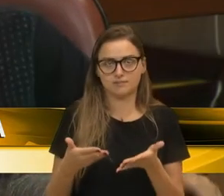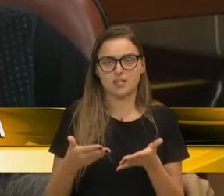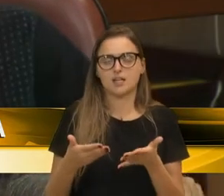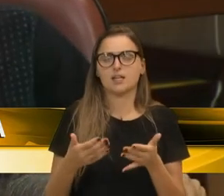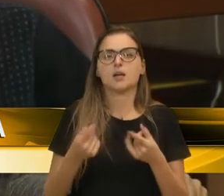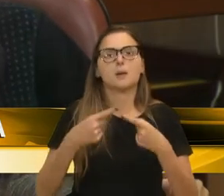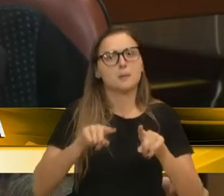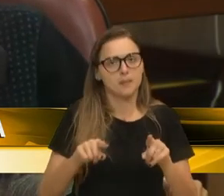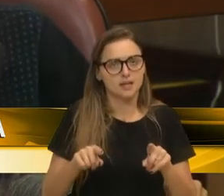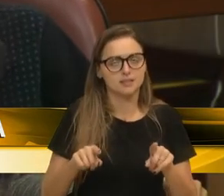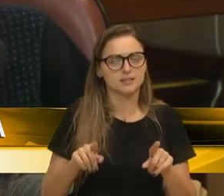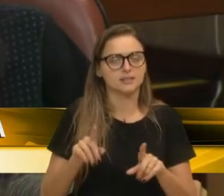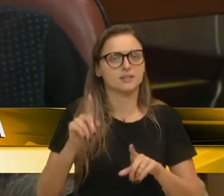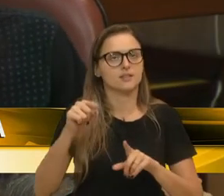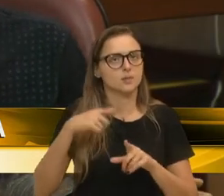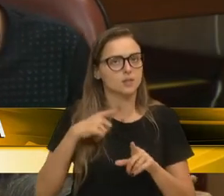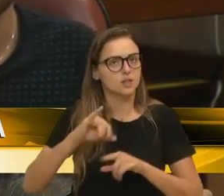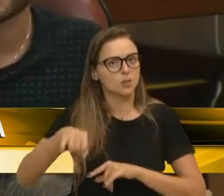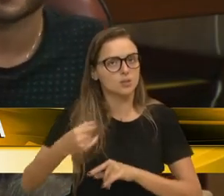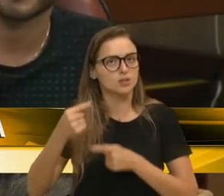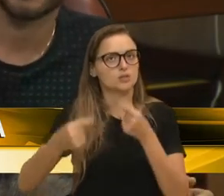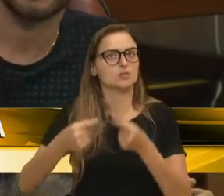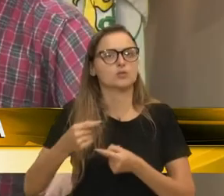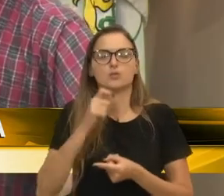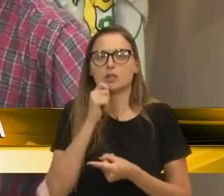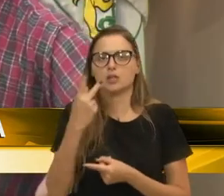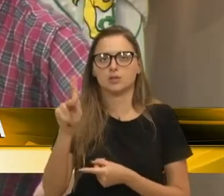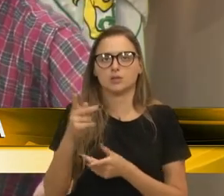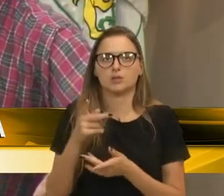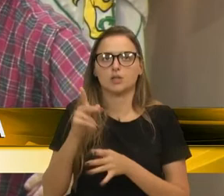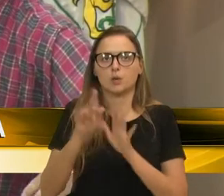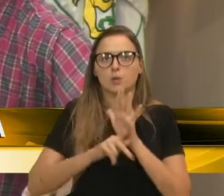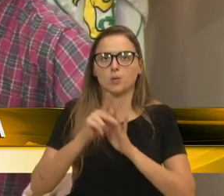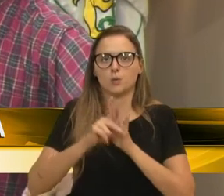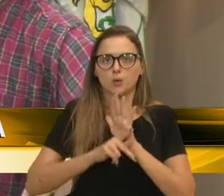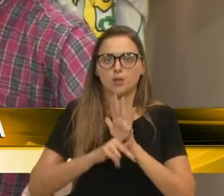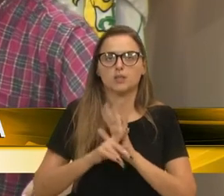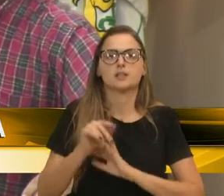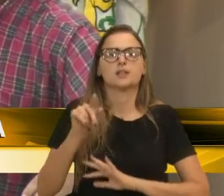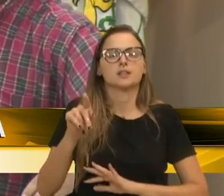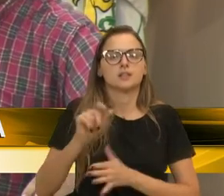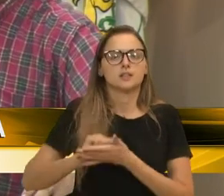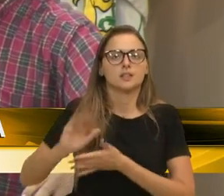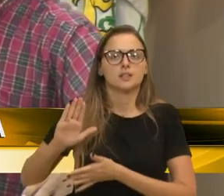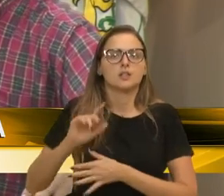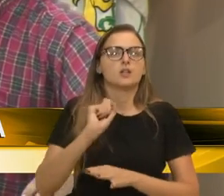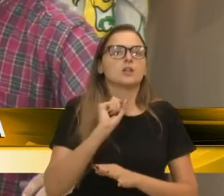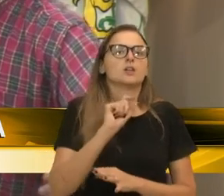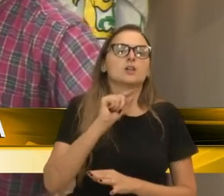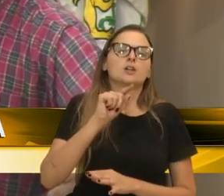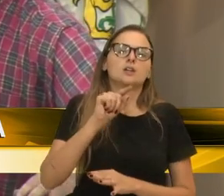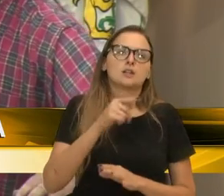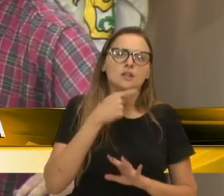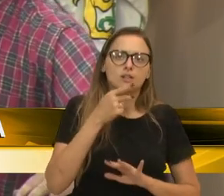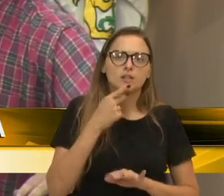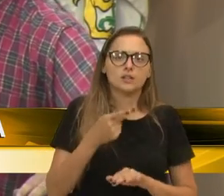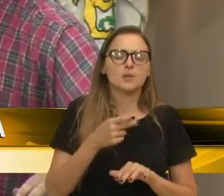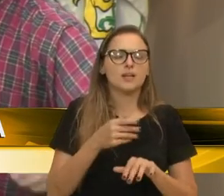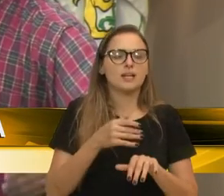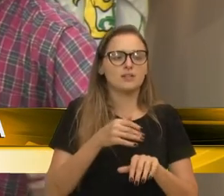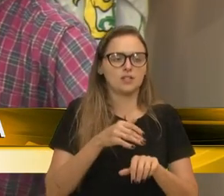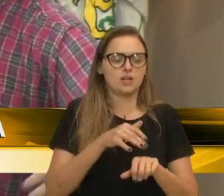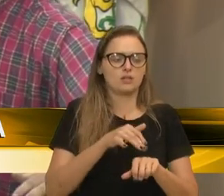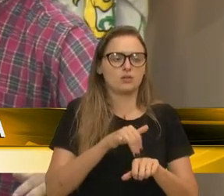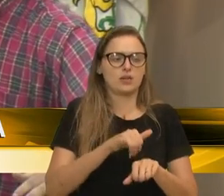nós teremos oportunidade para discutir teu projeto. Uma parte, vereador. Obrigado pela contribuição. E, de fato, essa questão da Lava Jato